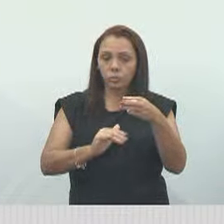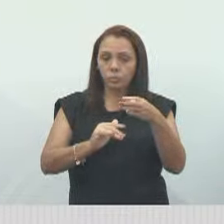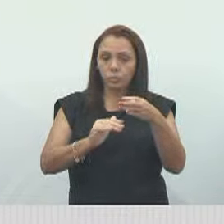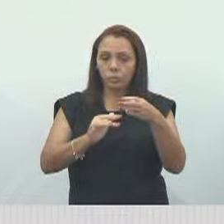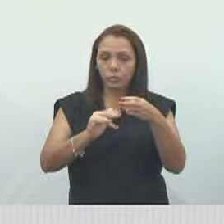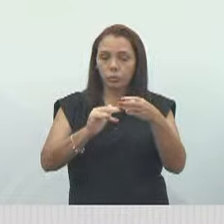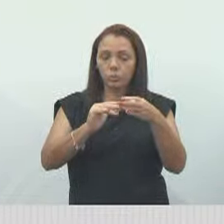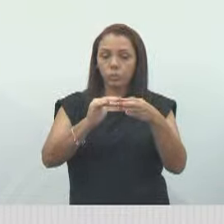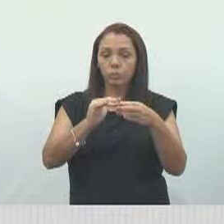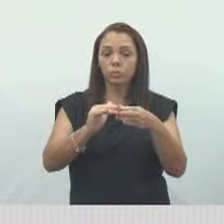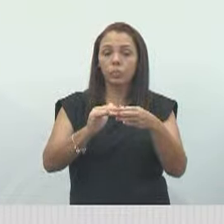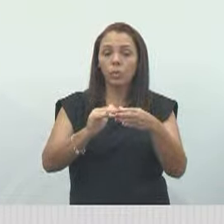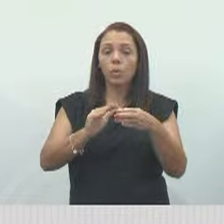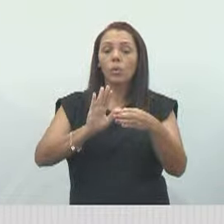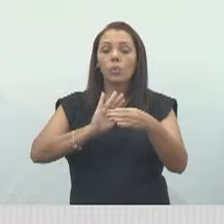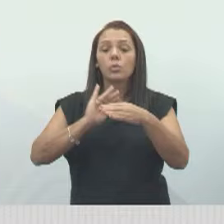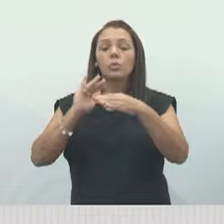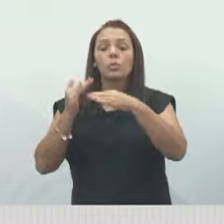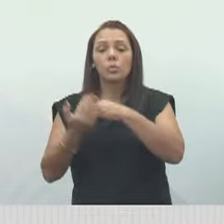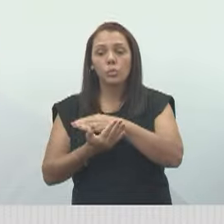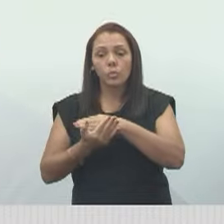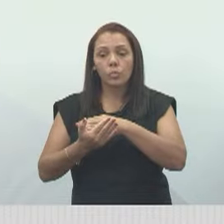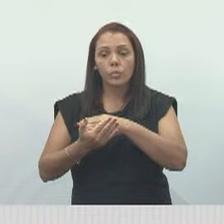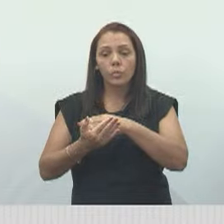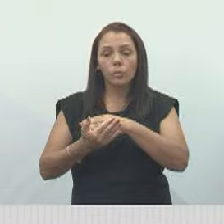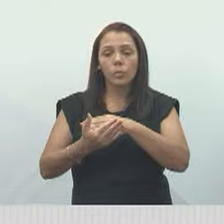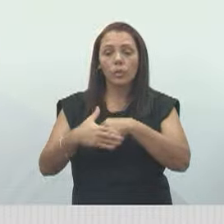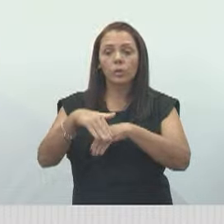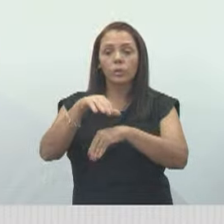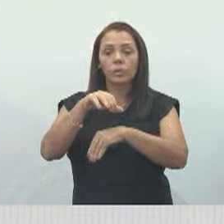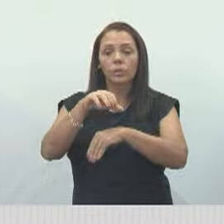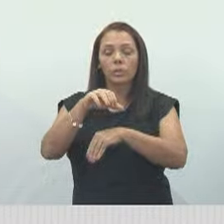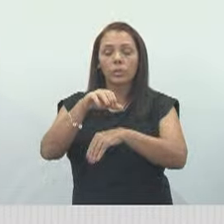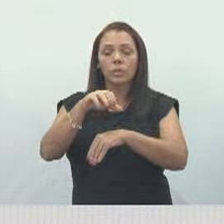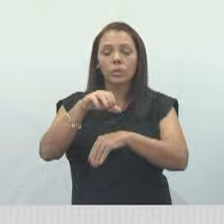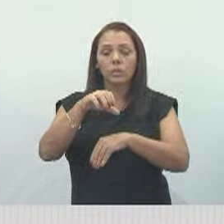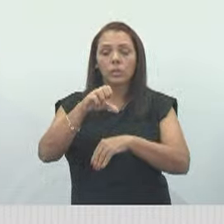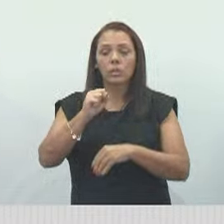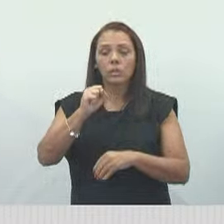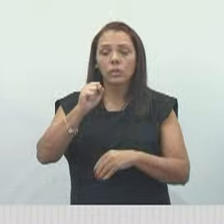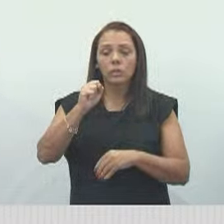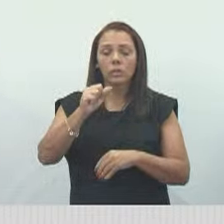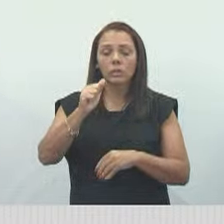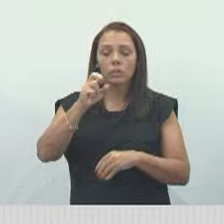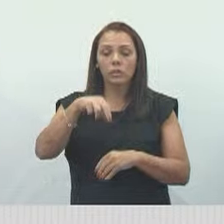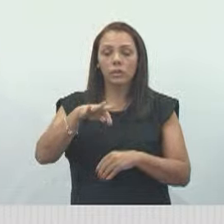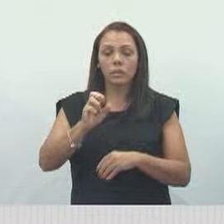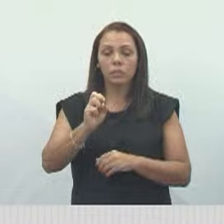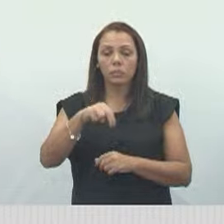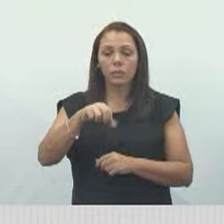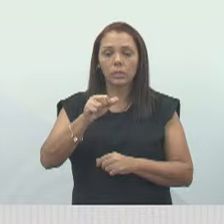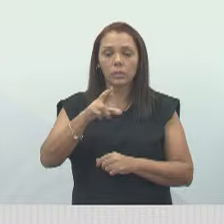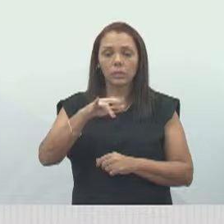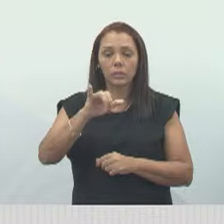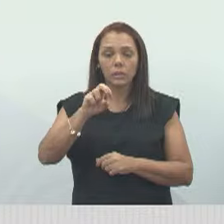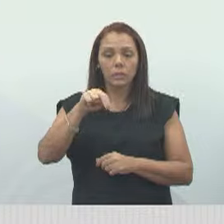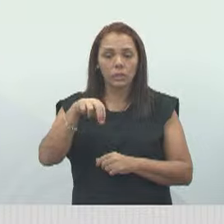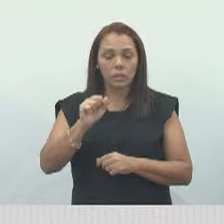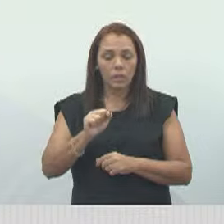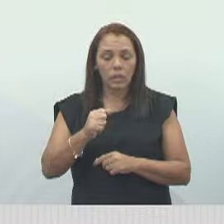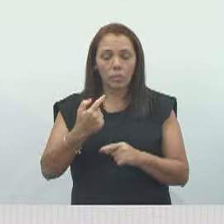a possibilidade de colocar um reservatório desse no bairro do Jardim Santa Marina, porque